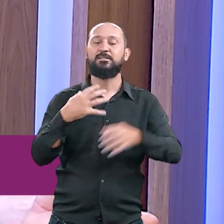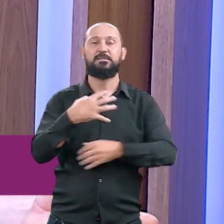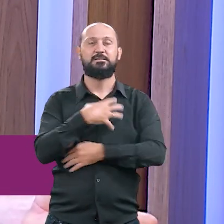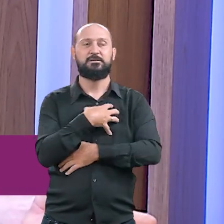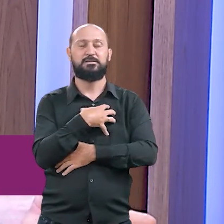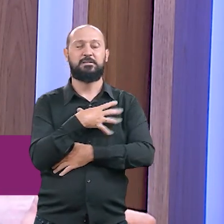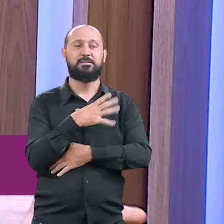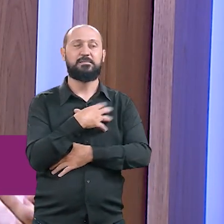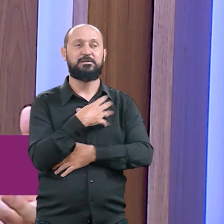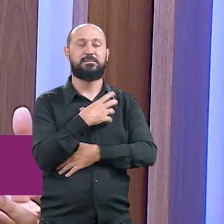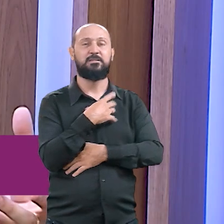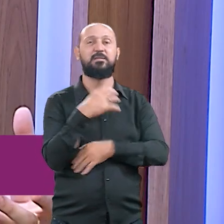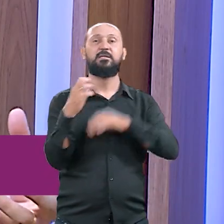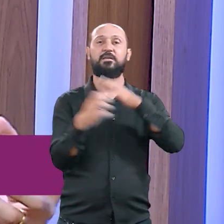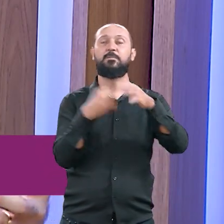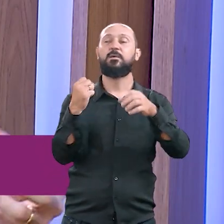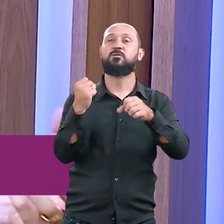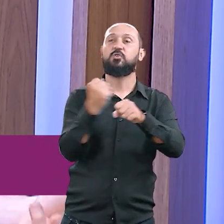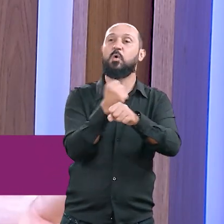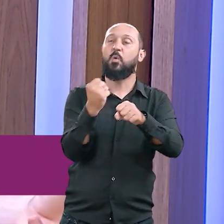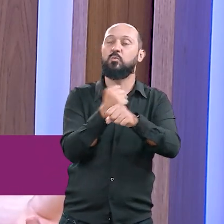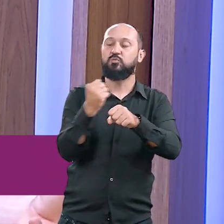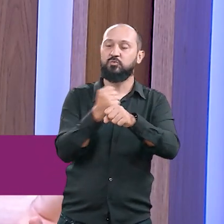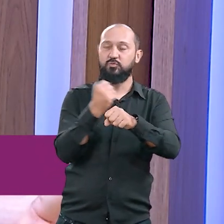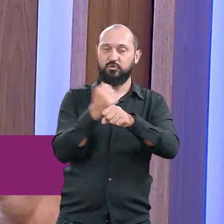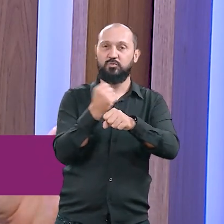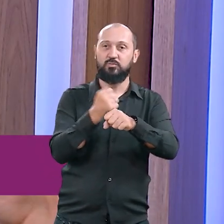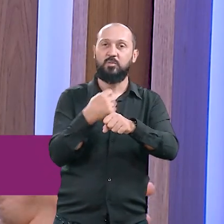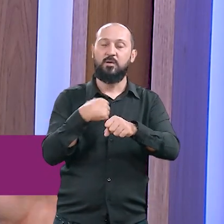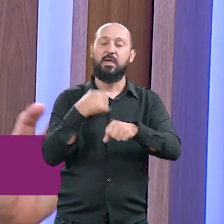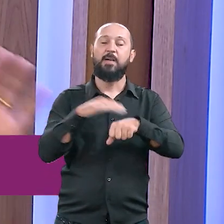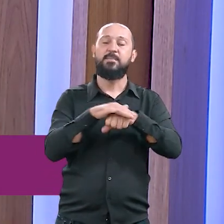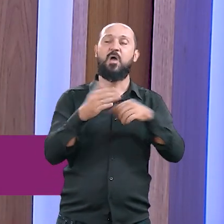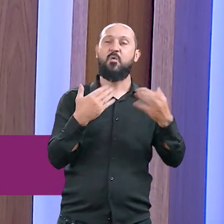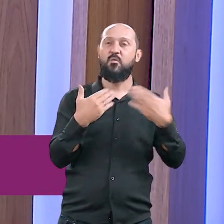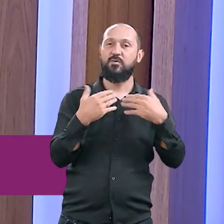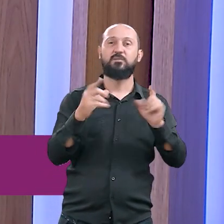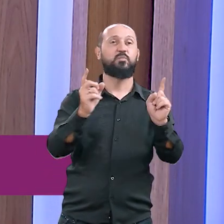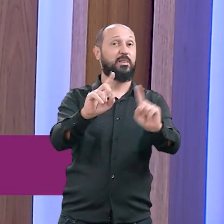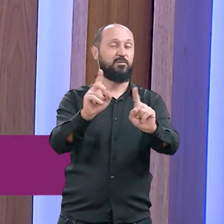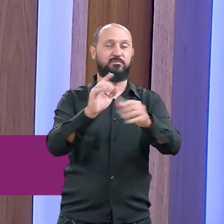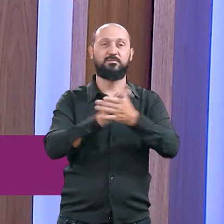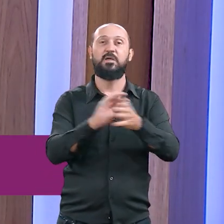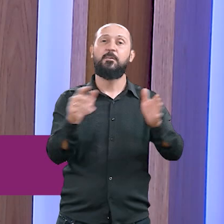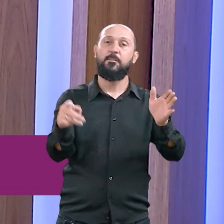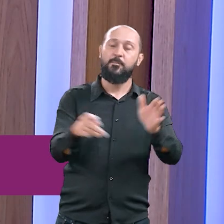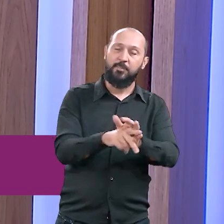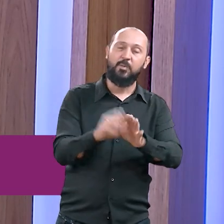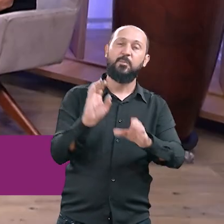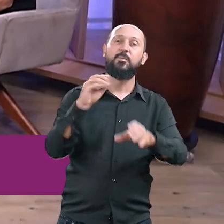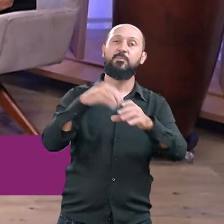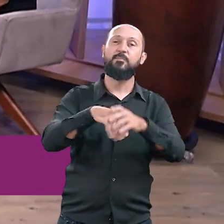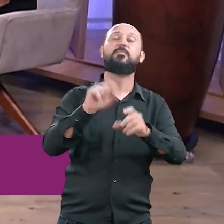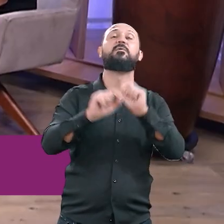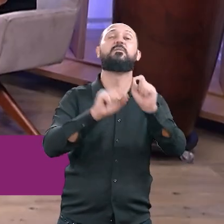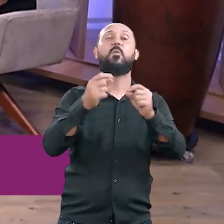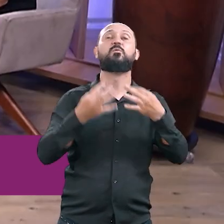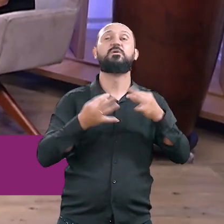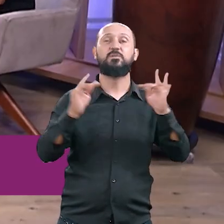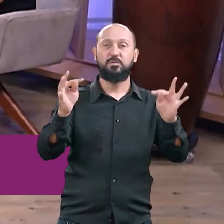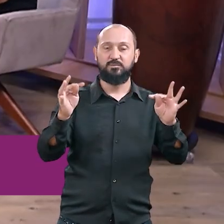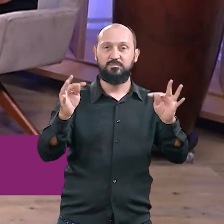ser o Samsung, pode ser o iPhone, mas ele responde a sua interação. Para ele fazer isso, ele também tem que estar com o microfone aberto por ali. Mas